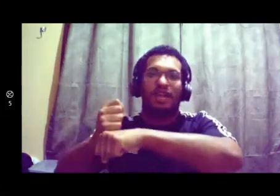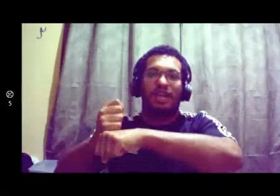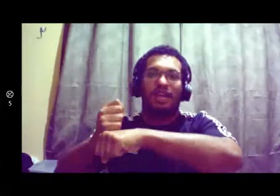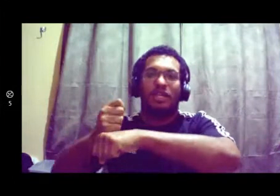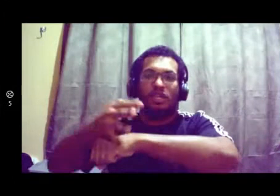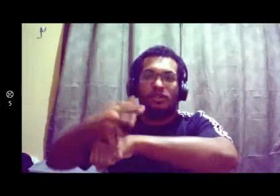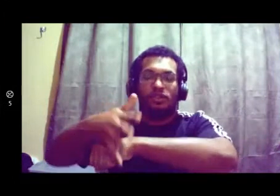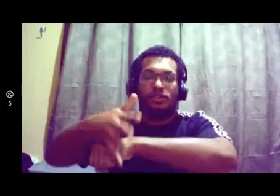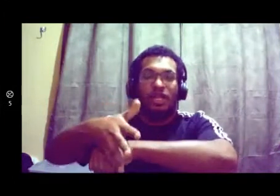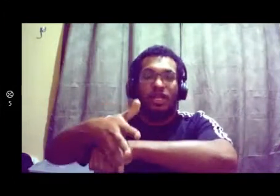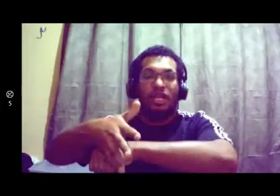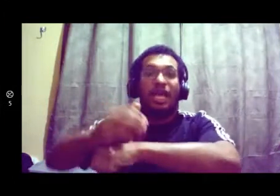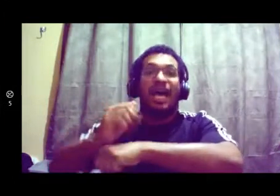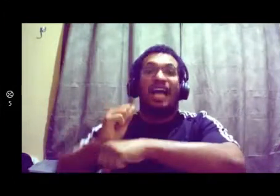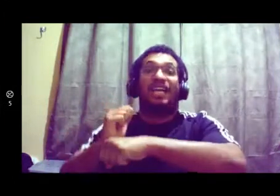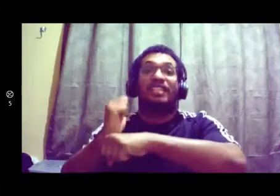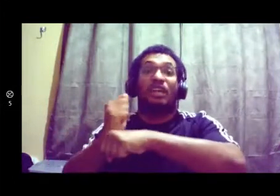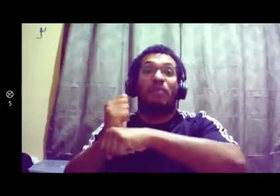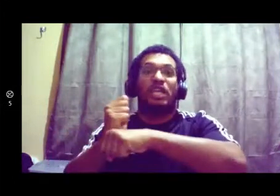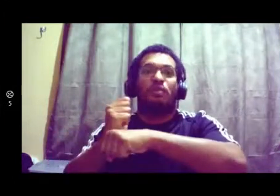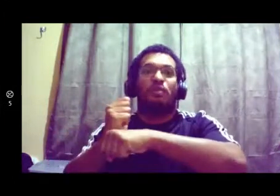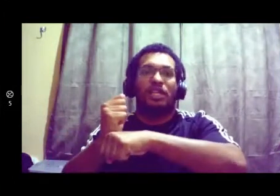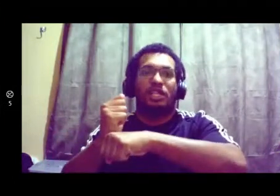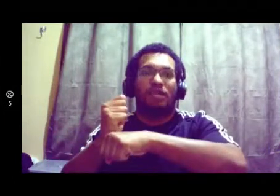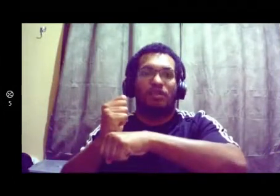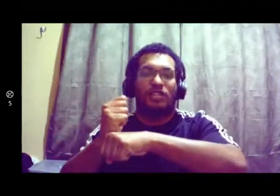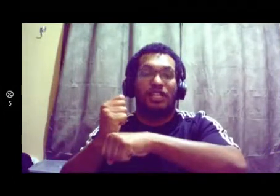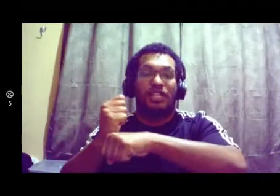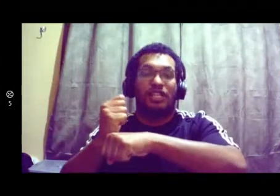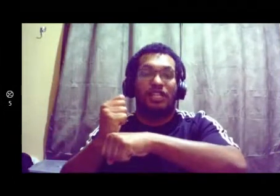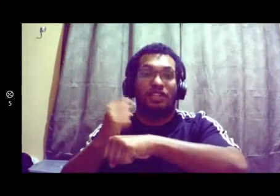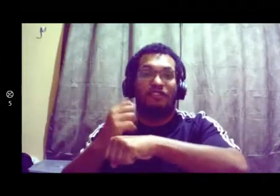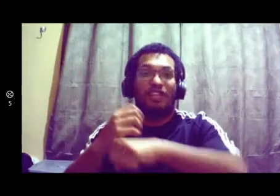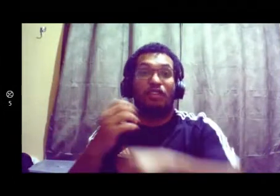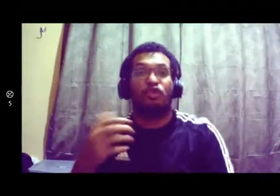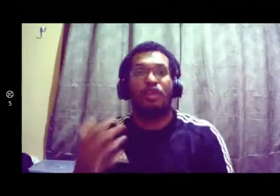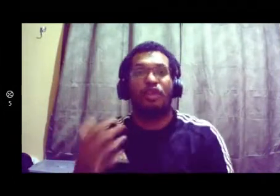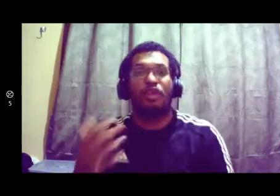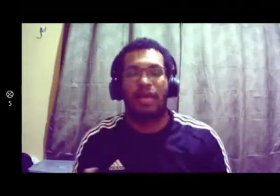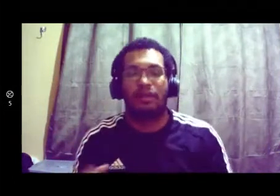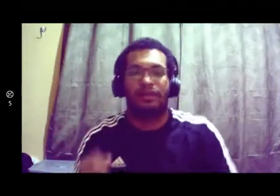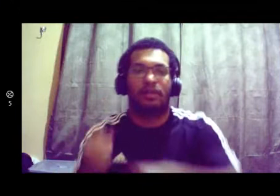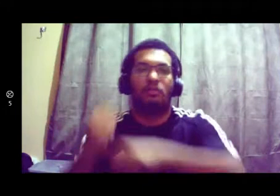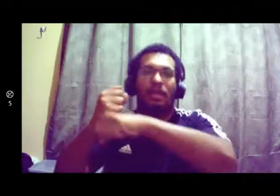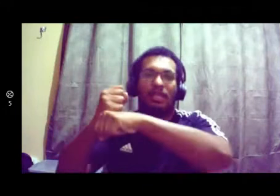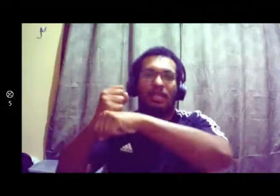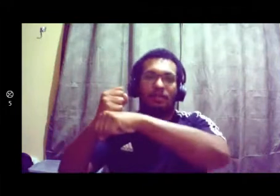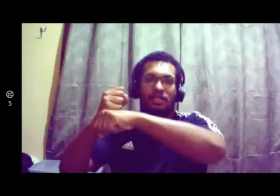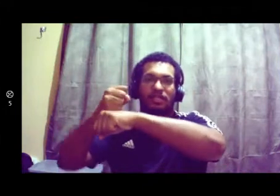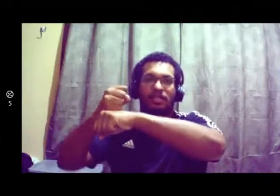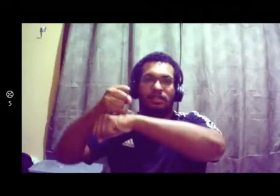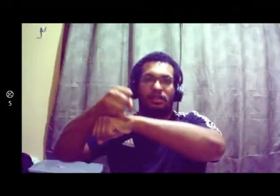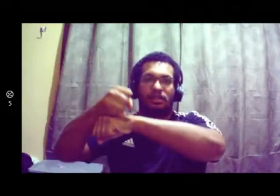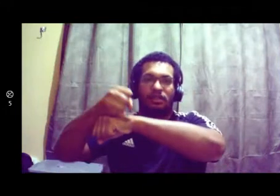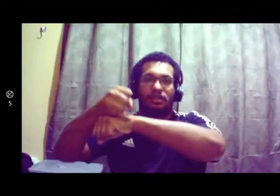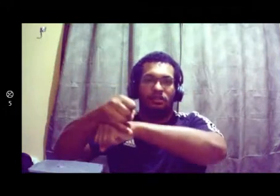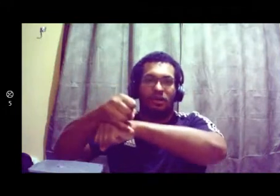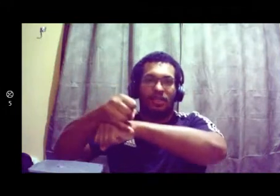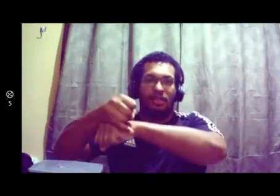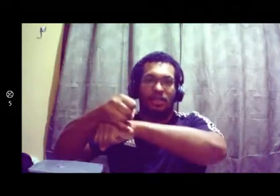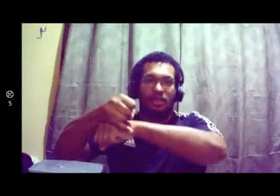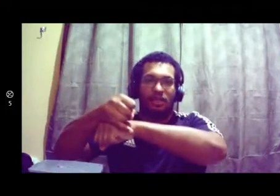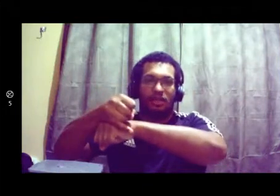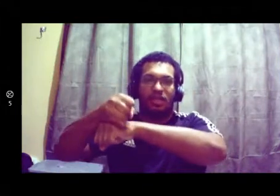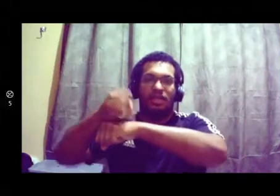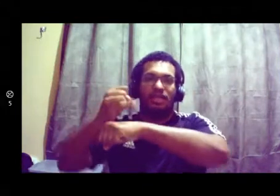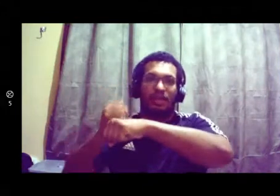gente vai abrindo os dedos. Geralmente, por que a gente abre os dedos? A gente vai falando os horários da madrugada. Então, assim, 1h da manhã, a gente faz assim, ó. 1h